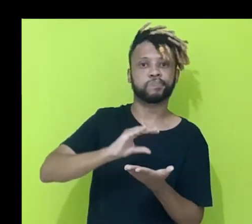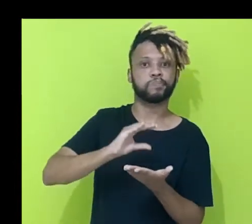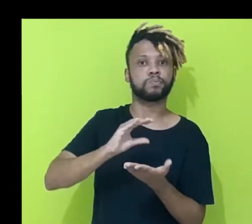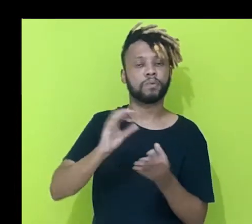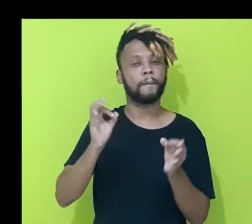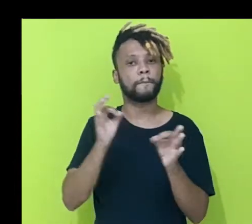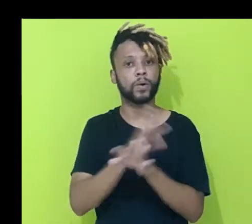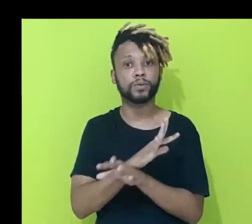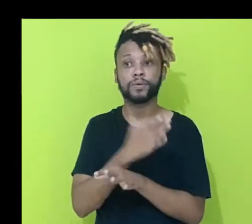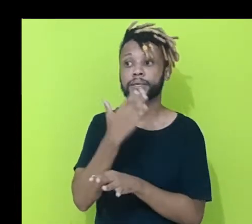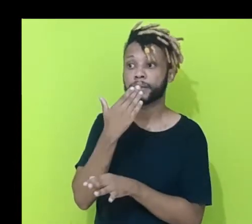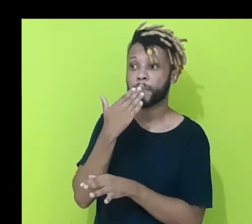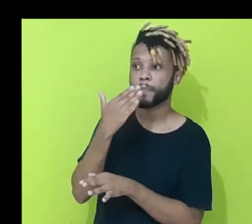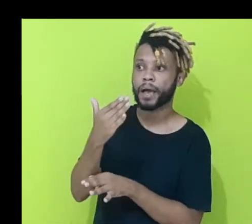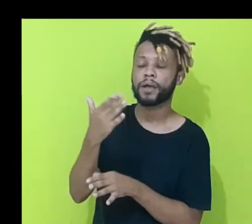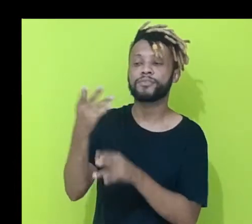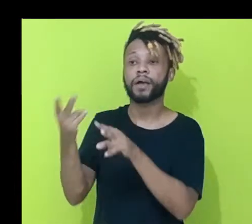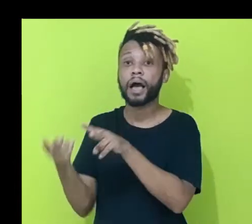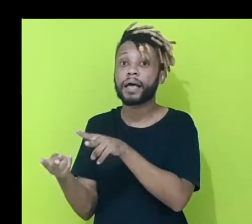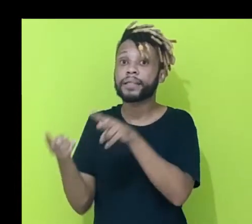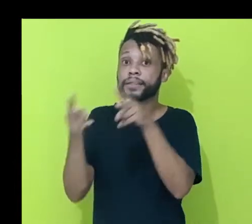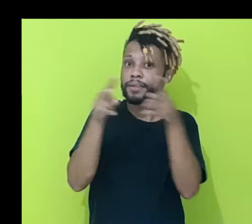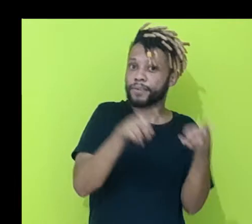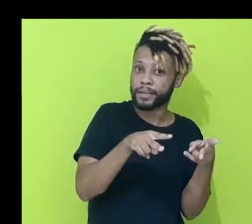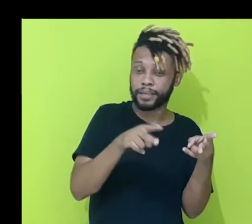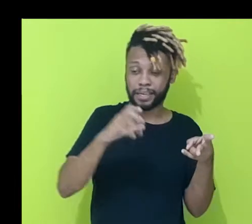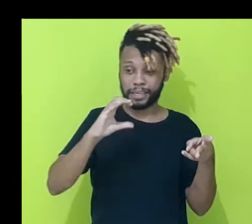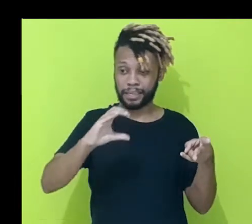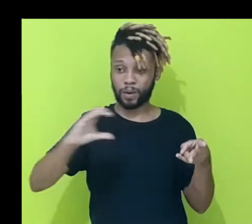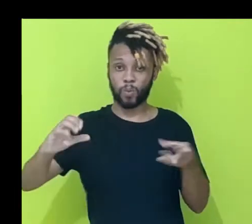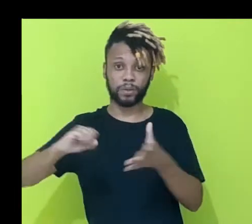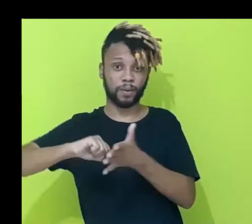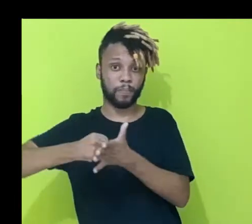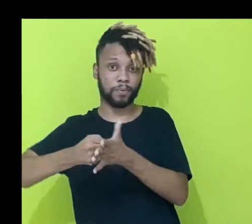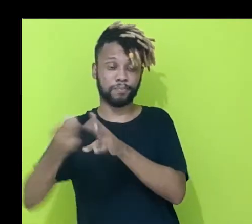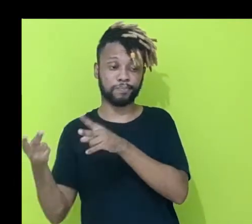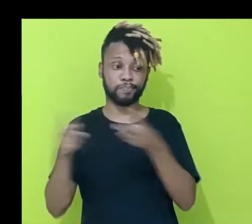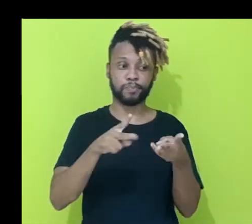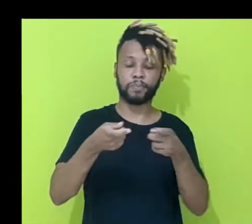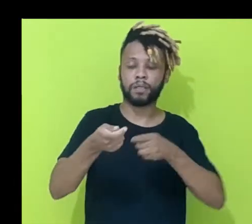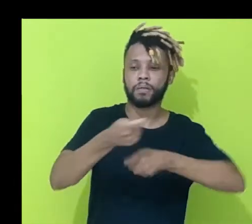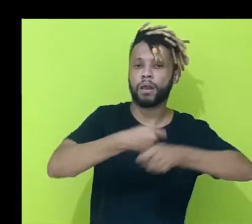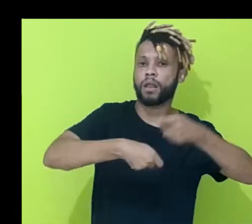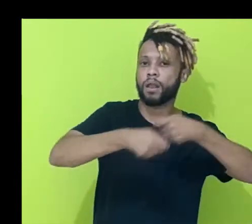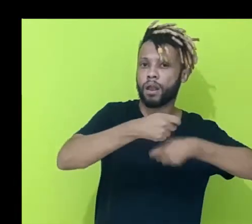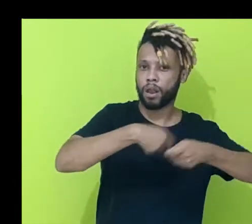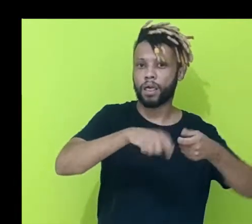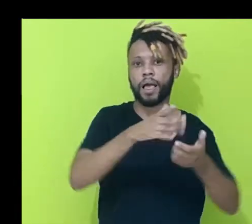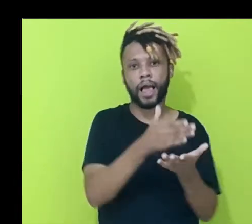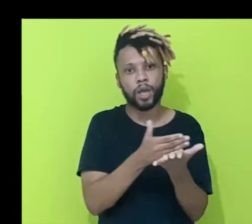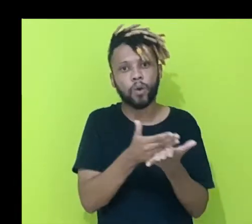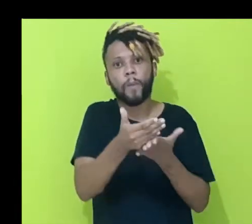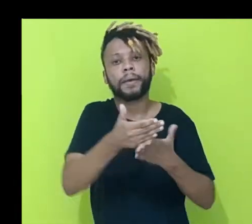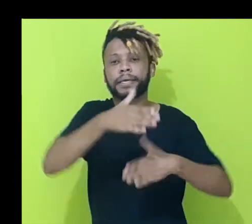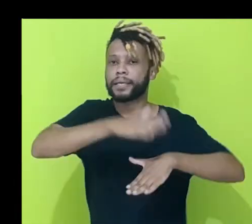transferência da conta bloqueada para a conta de movimentação e assim dá início à